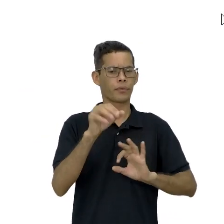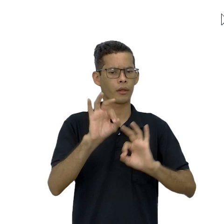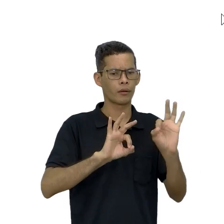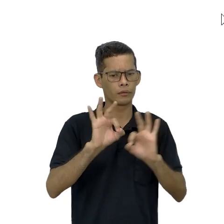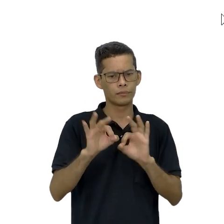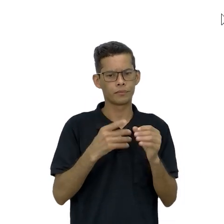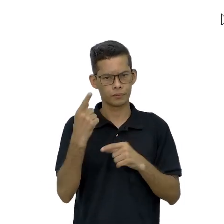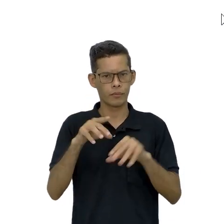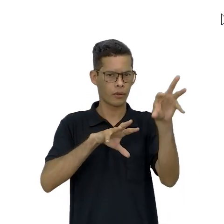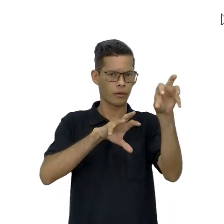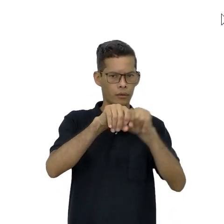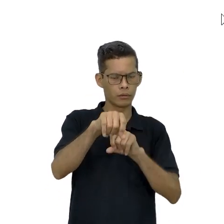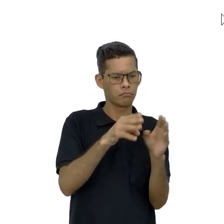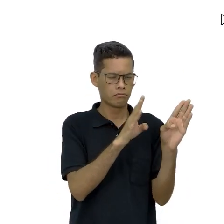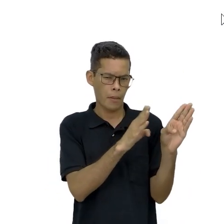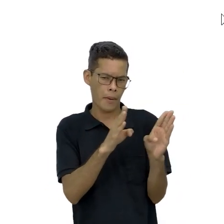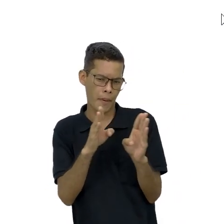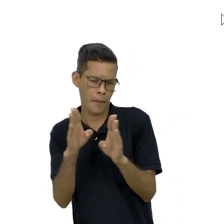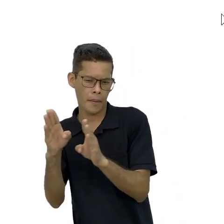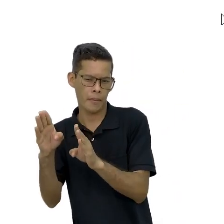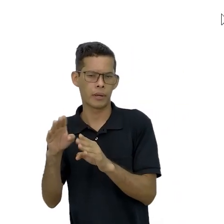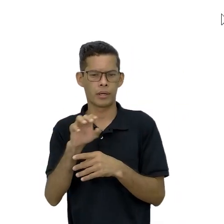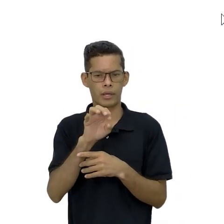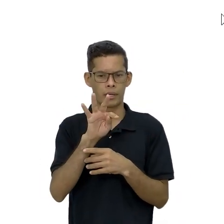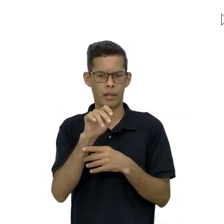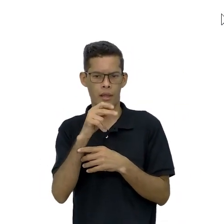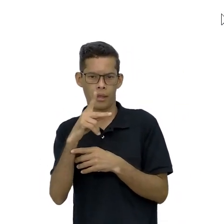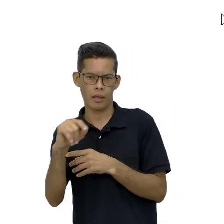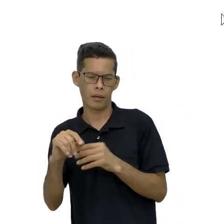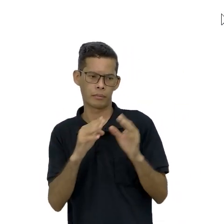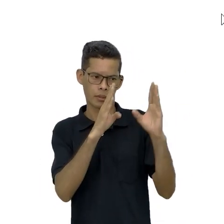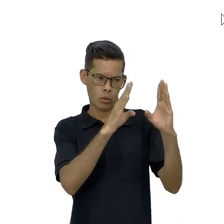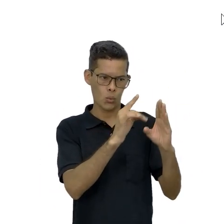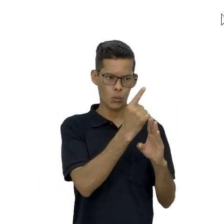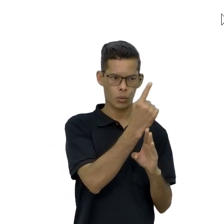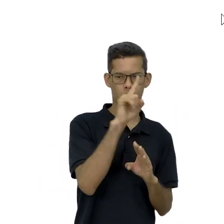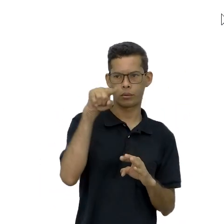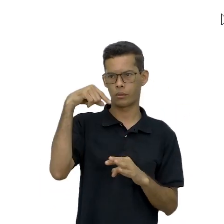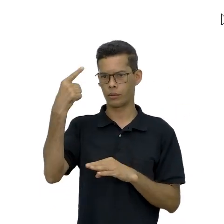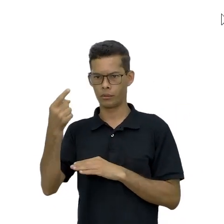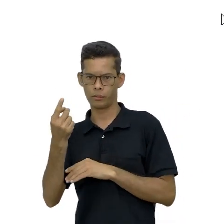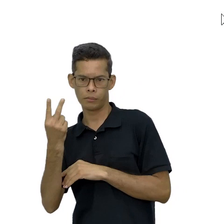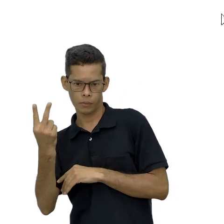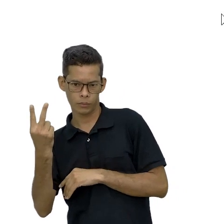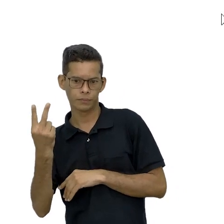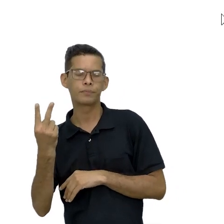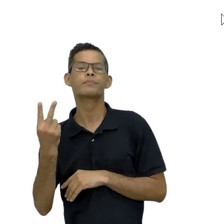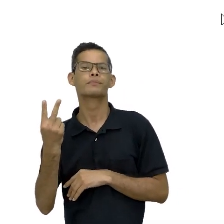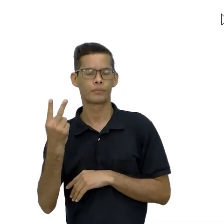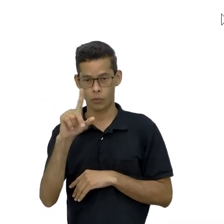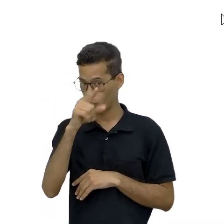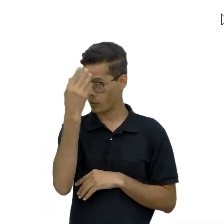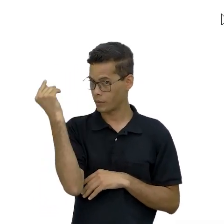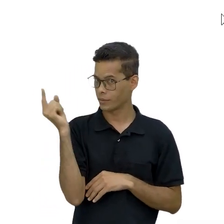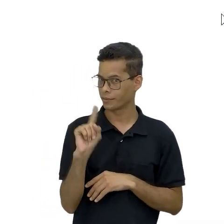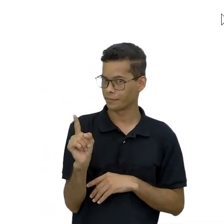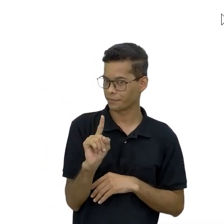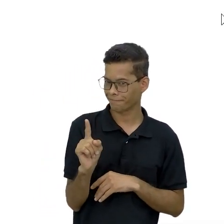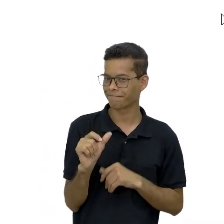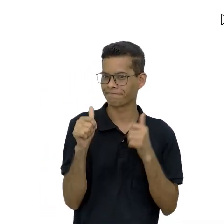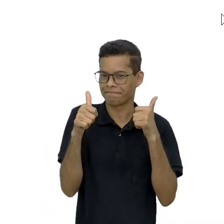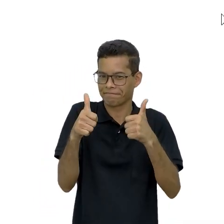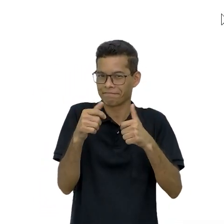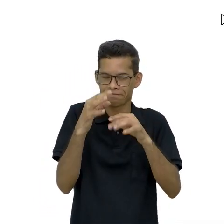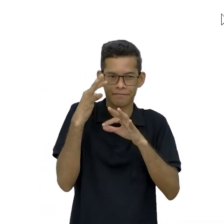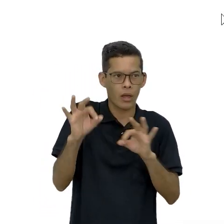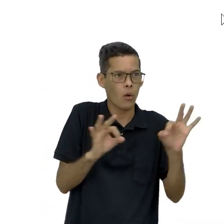das formações da etapa, parte 1, porque depois nós teremos a parte 2, então não esqueçam também de assistir,